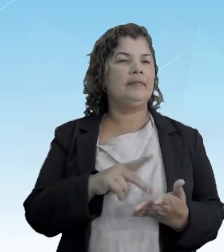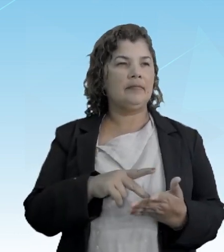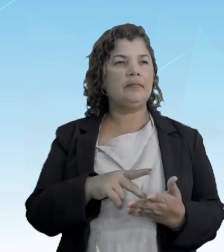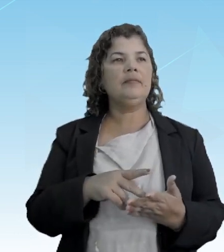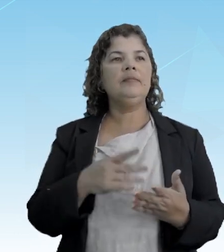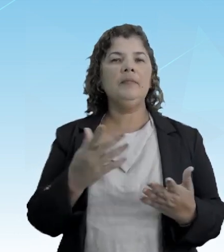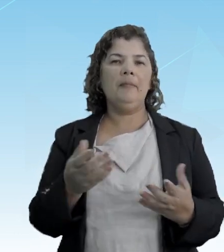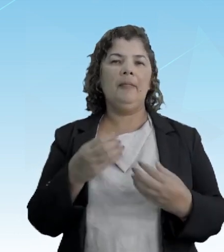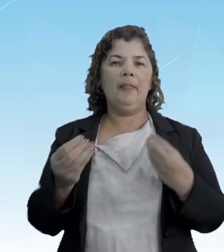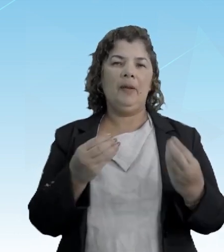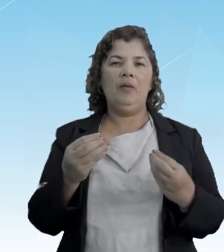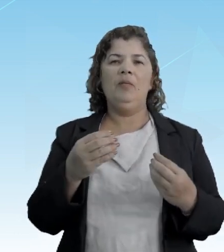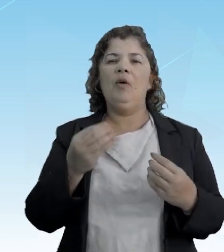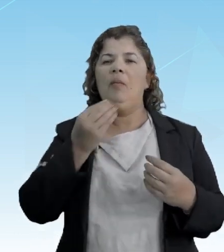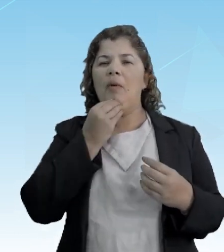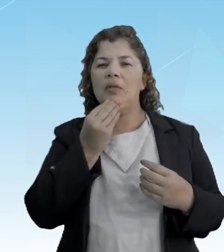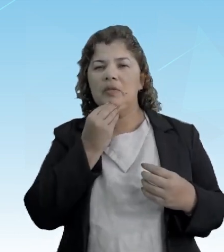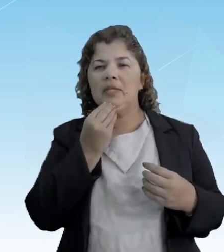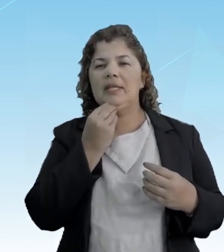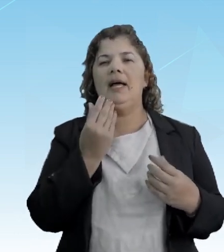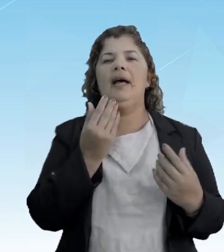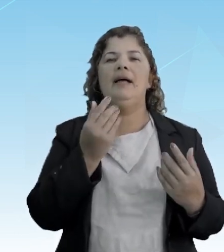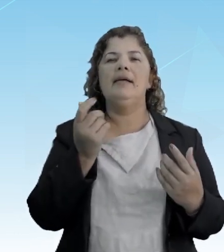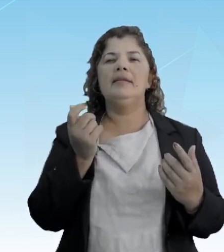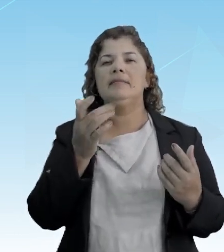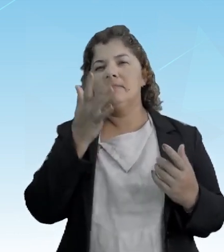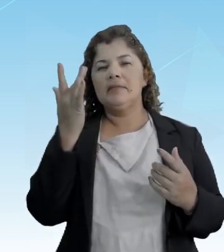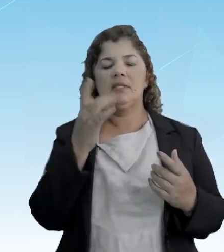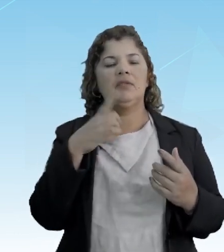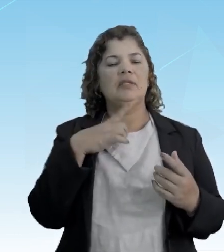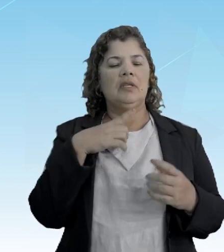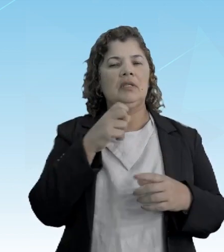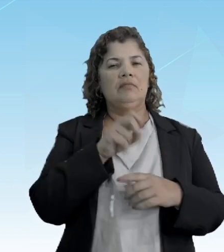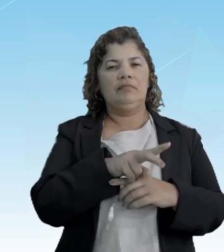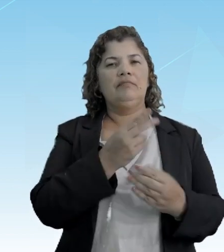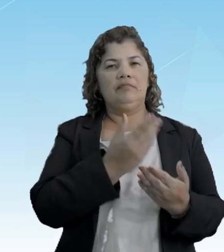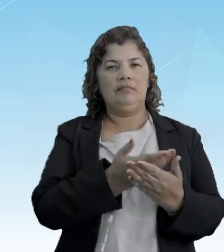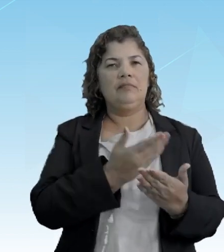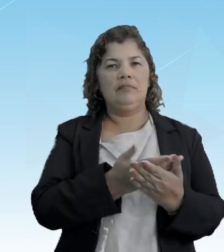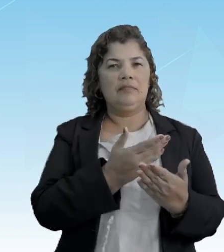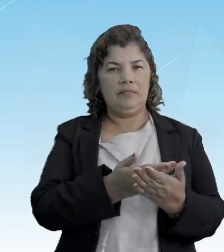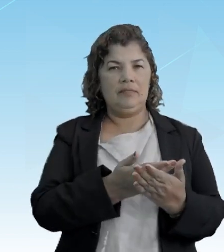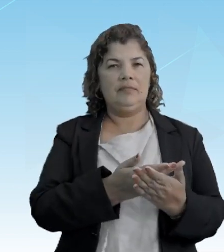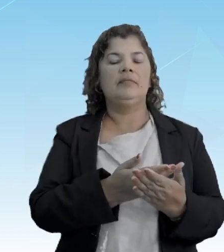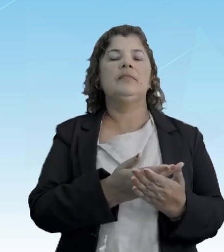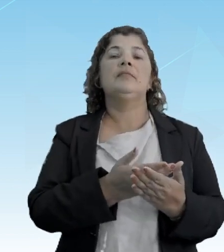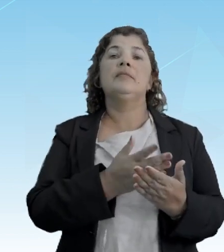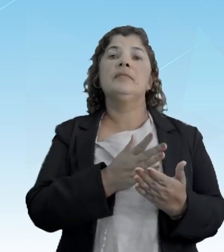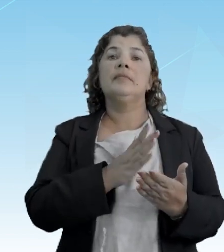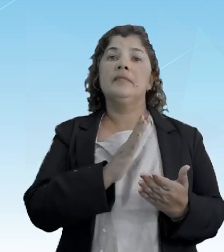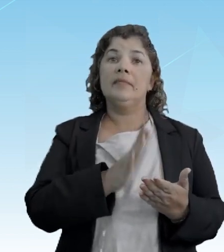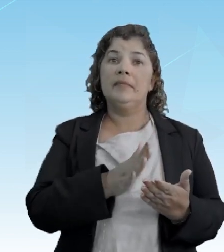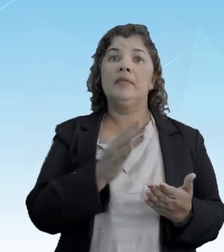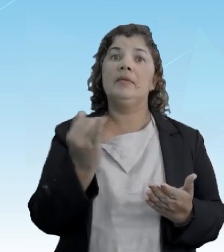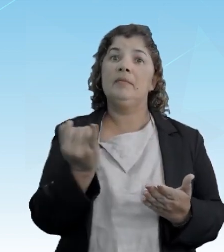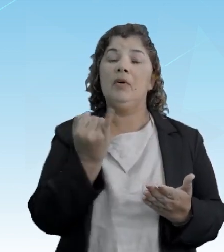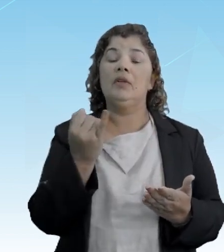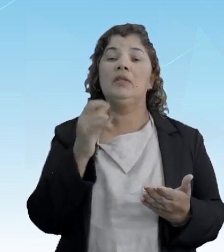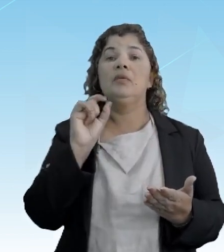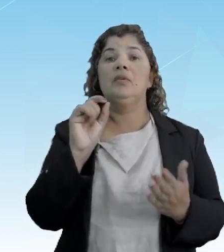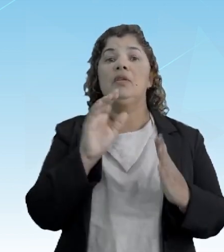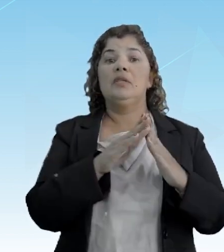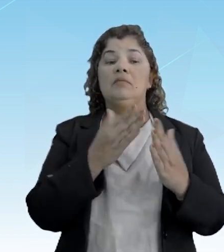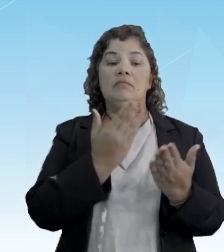gráficos das oportunidades que tem para as pessoas que frequentam escolas, né? É importante a gente saber que a escola,